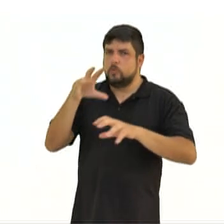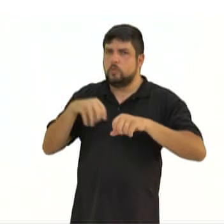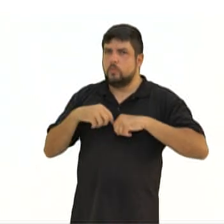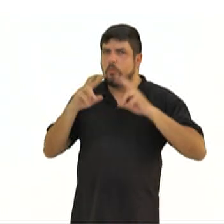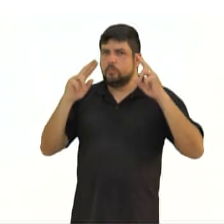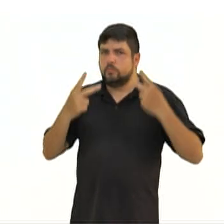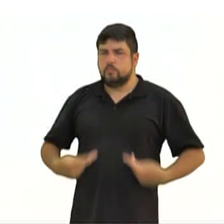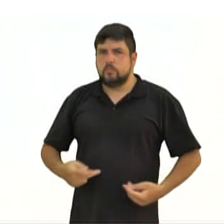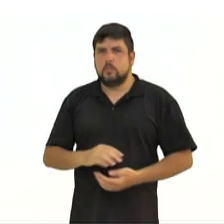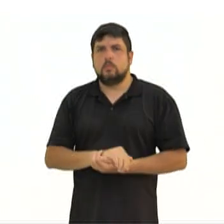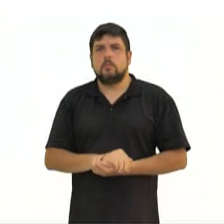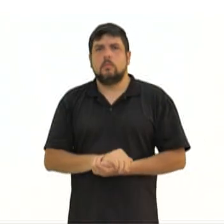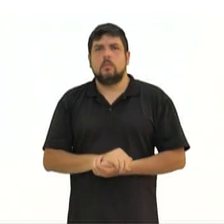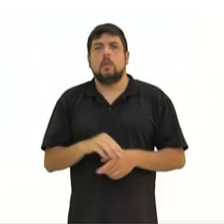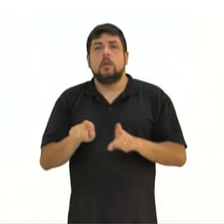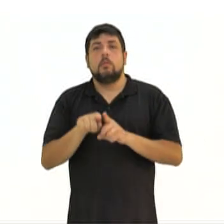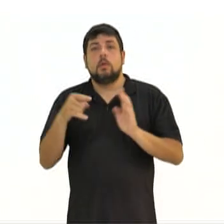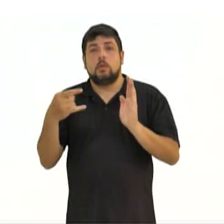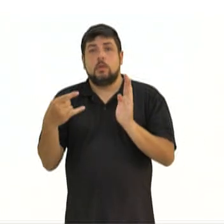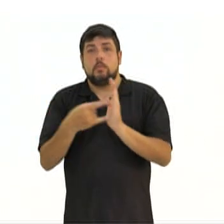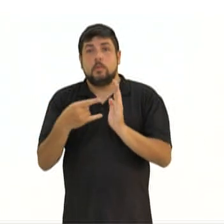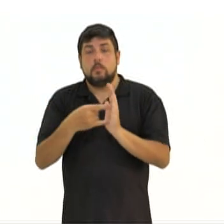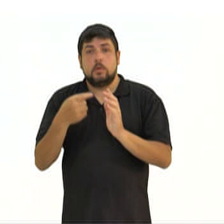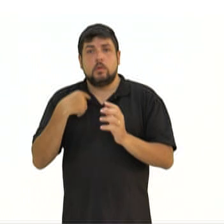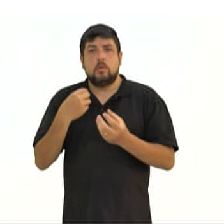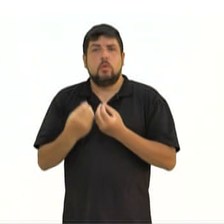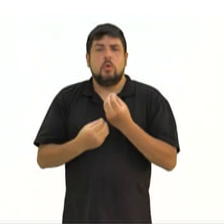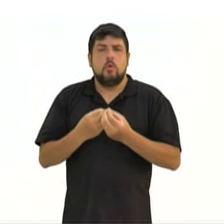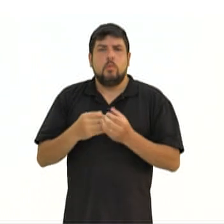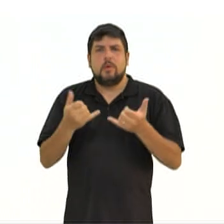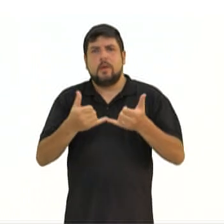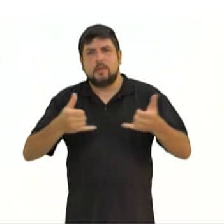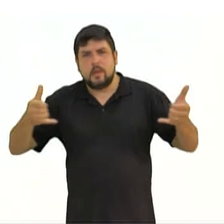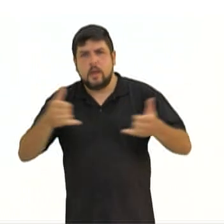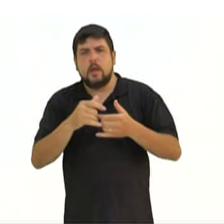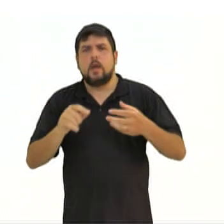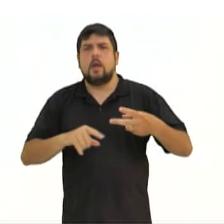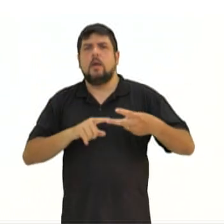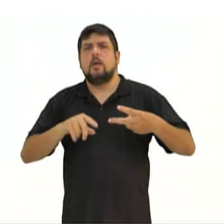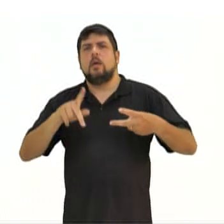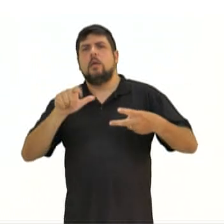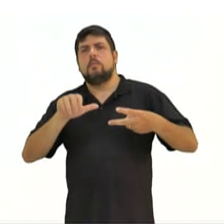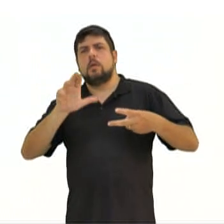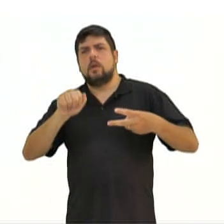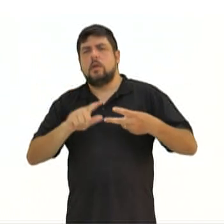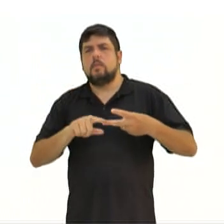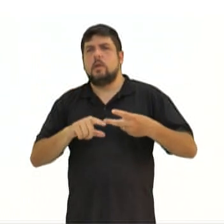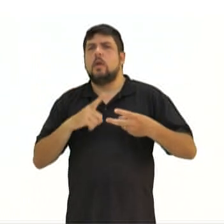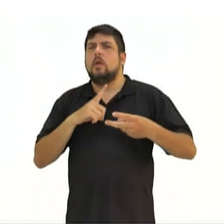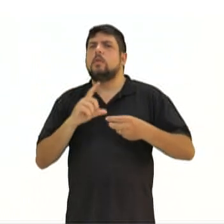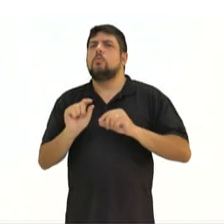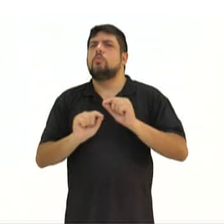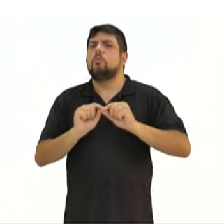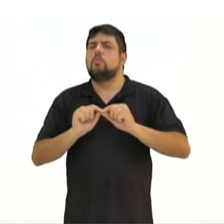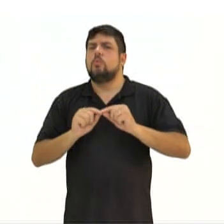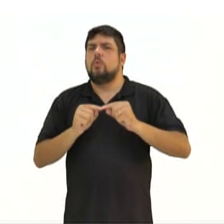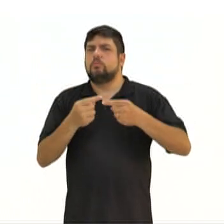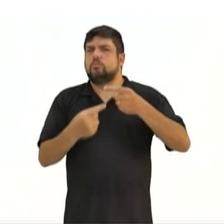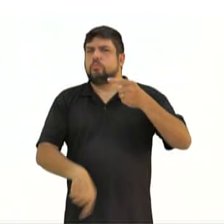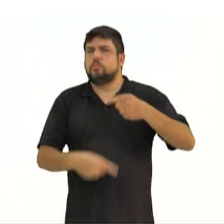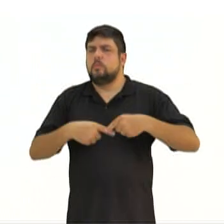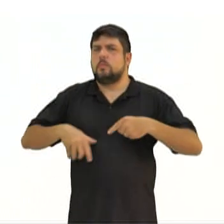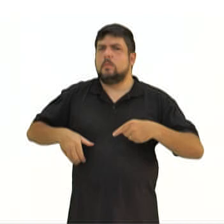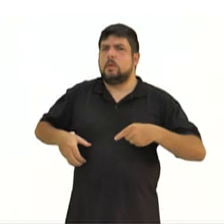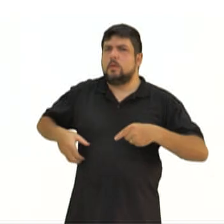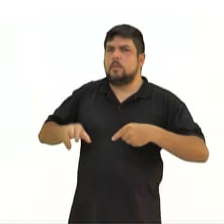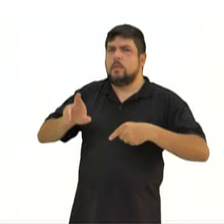humanos. E as baterias e outros equipamentos eletrônicos, como cabos e placas de circuito, têm cádmio, que causa danos ao rim, pulmão e